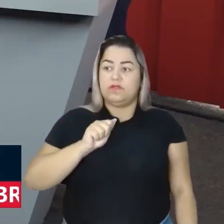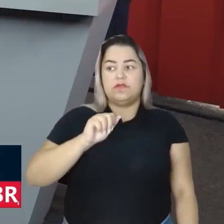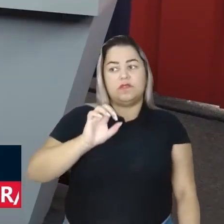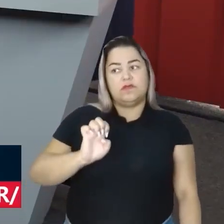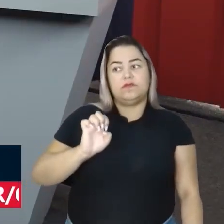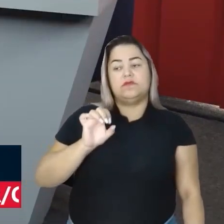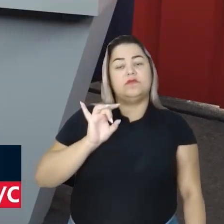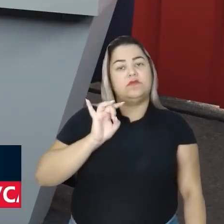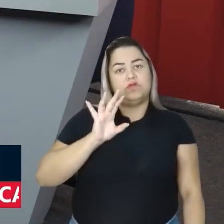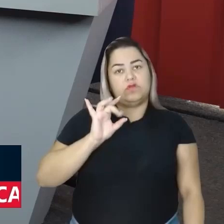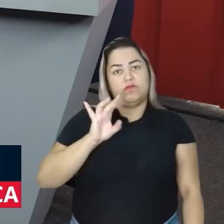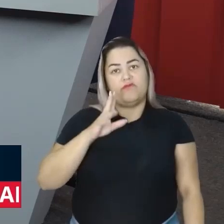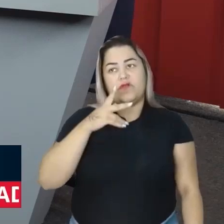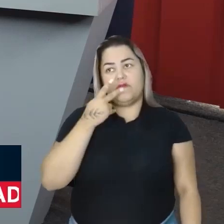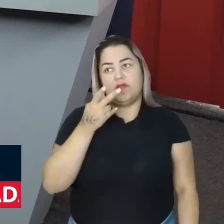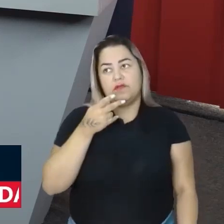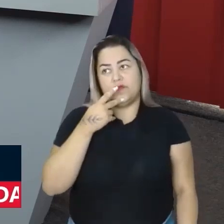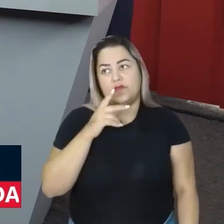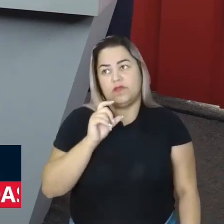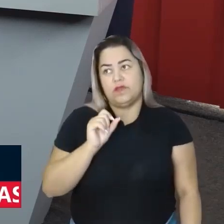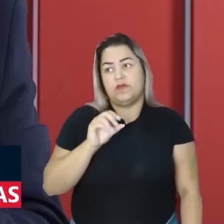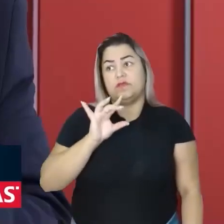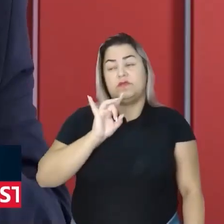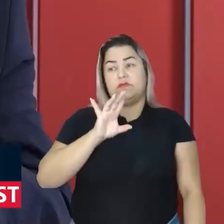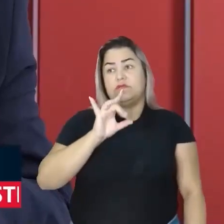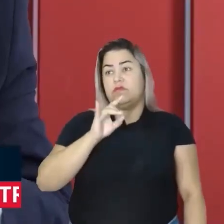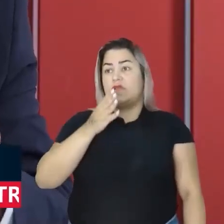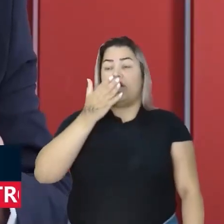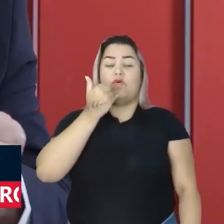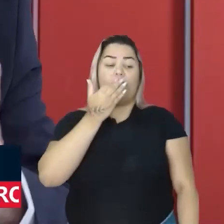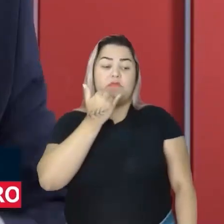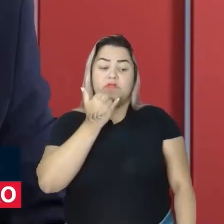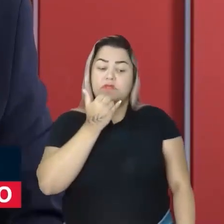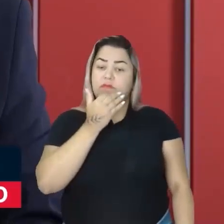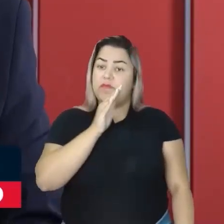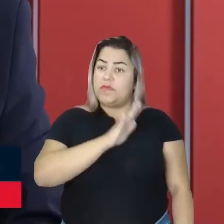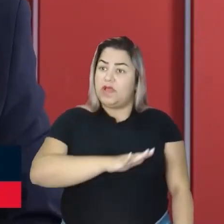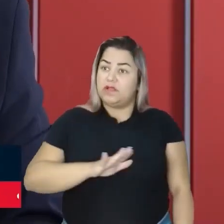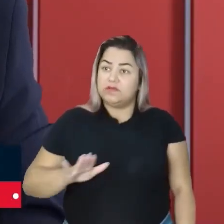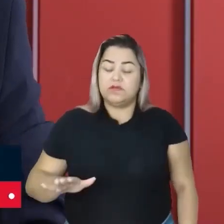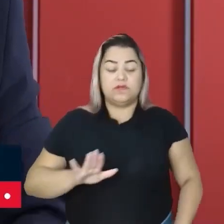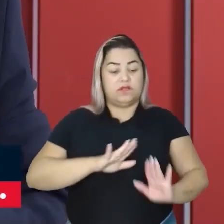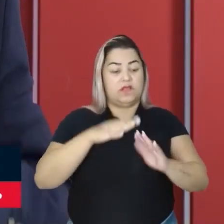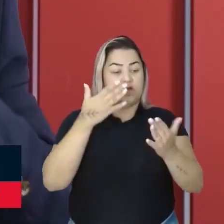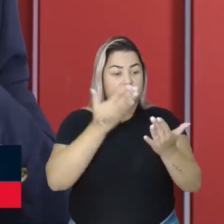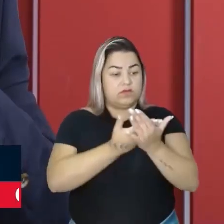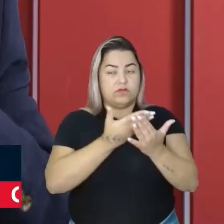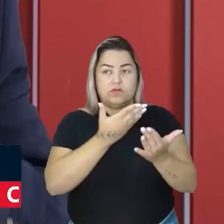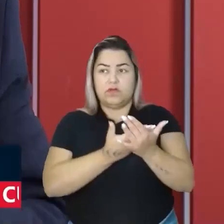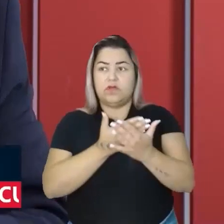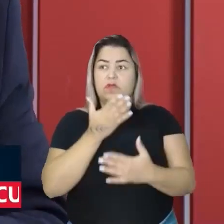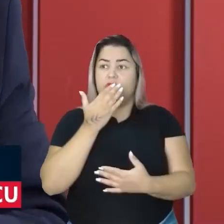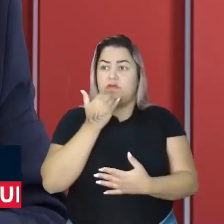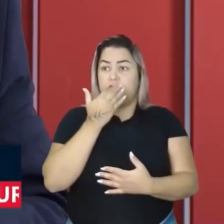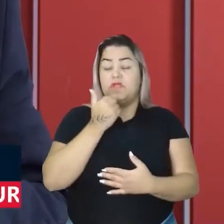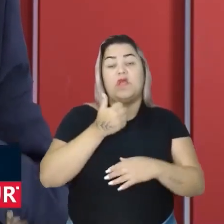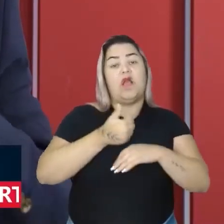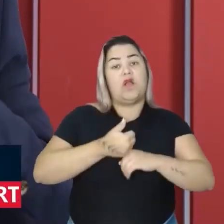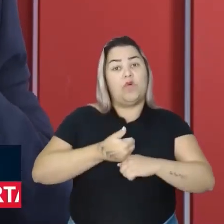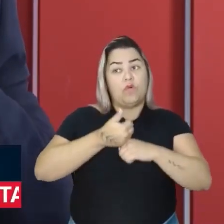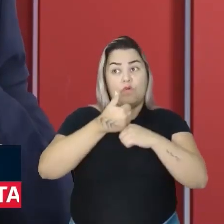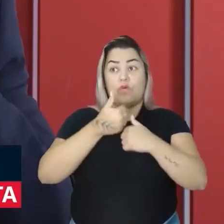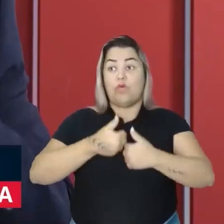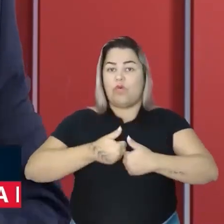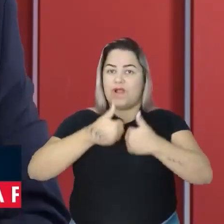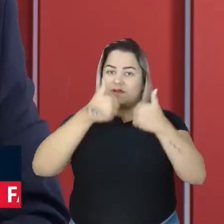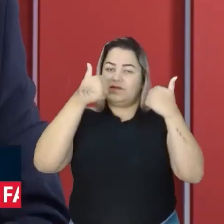o que eu quero dizer para as pessoas é o seguinte, não é só dar comida para a criança lá na escola, não. É a comida, a qualidade alimentar, e